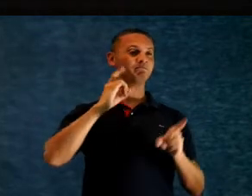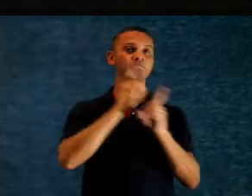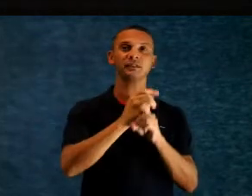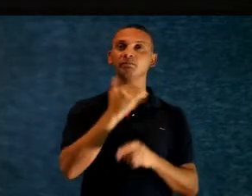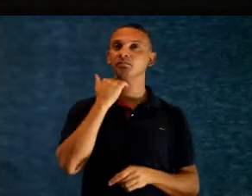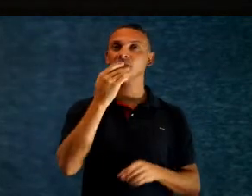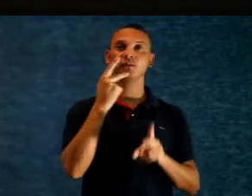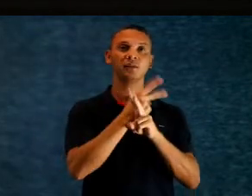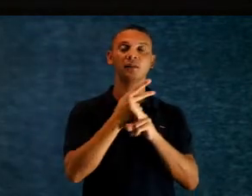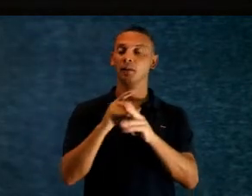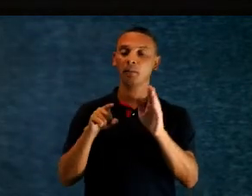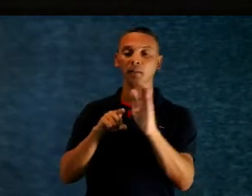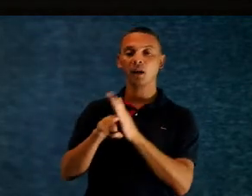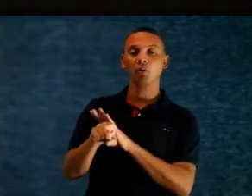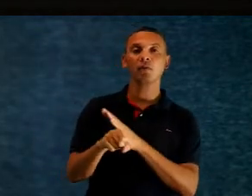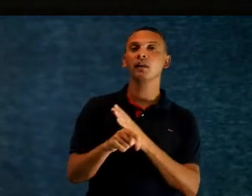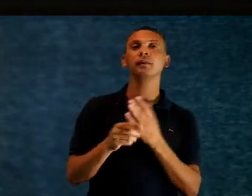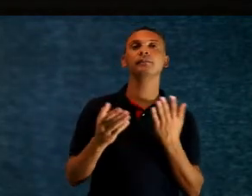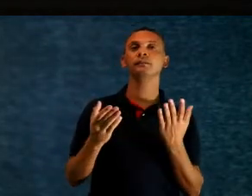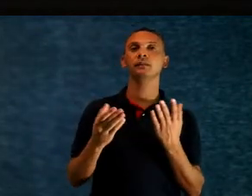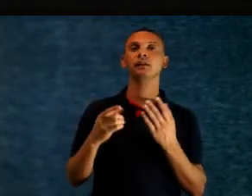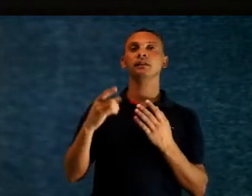Pedro que também cuida desses direitos,